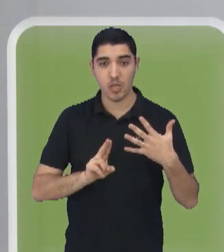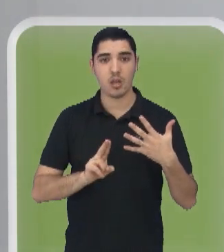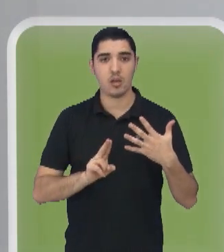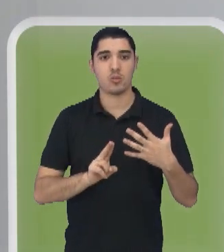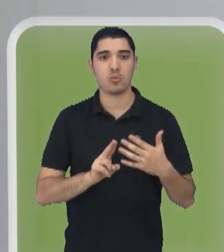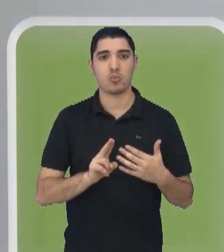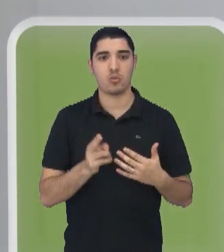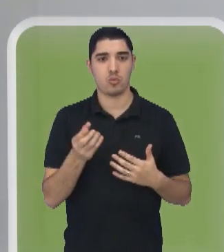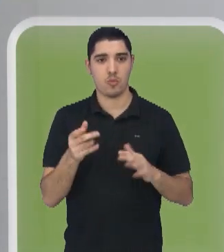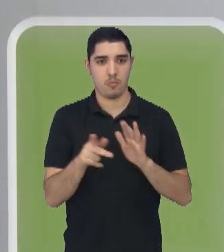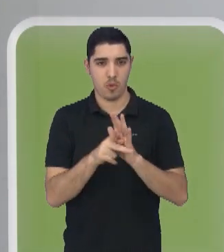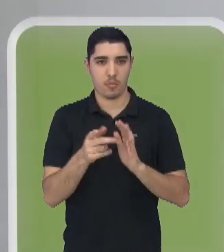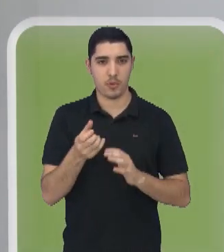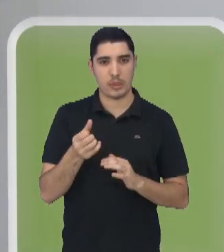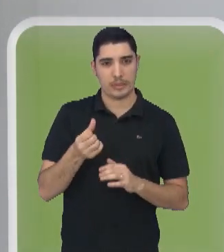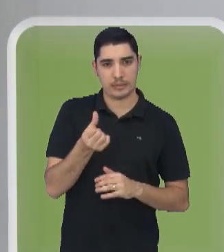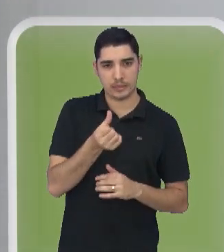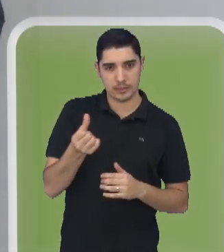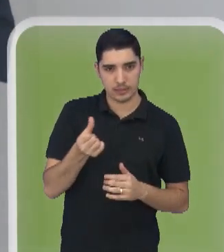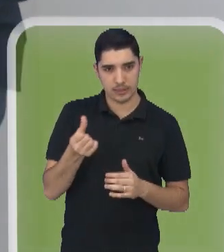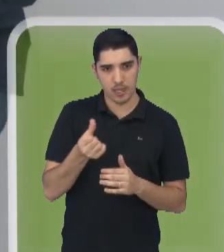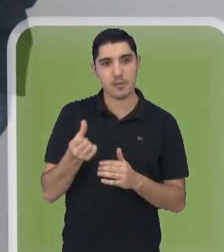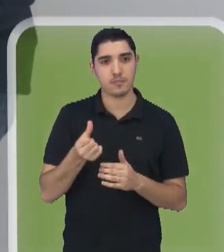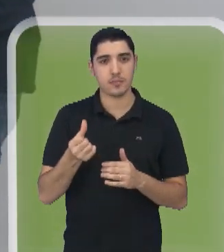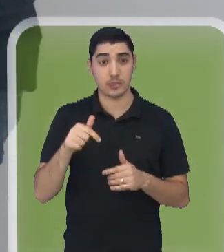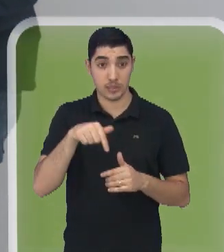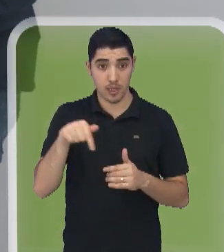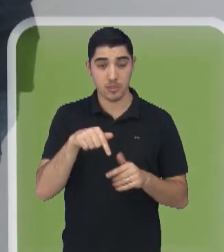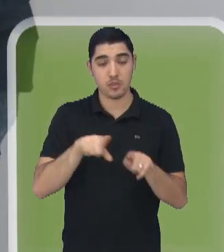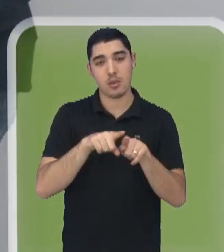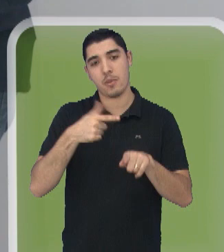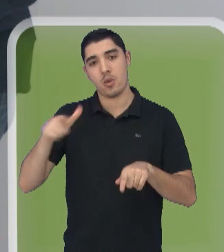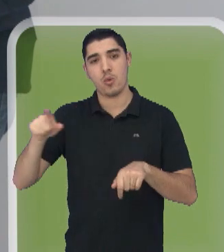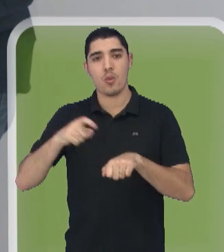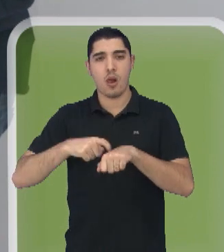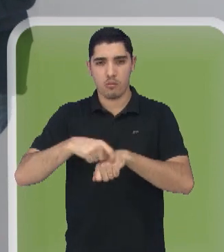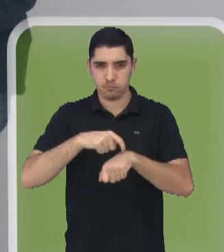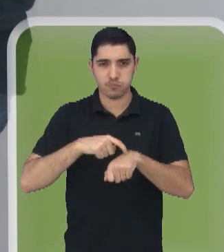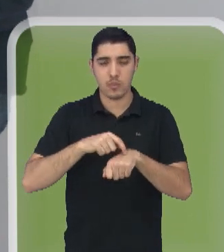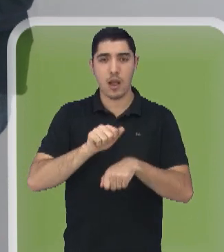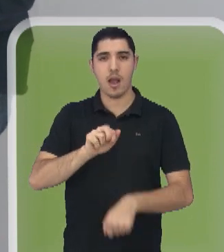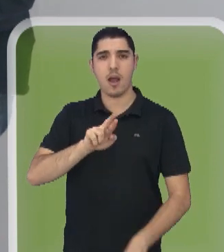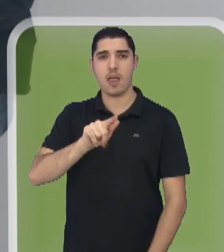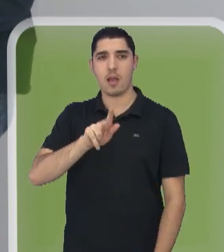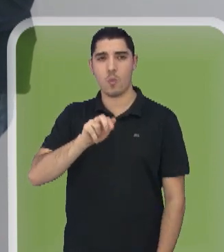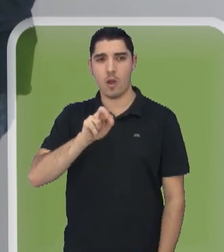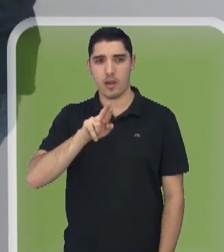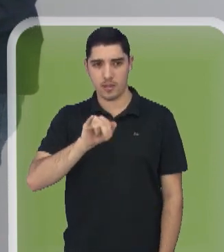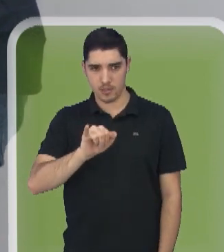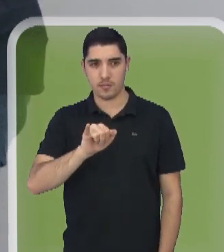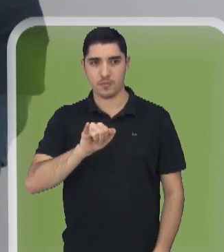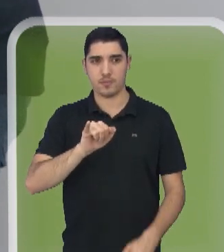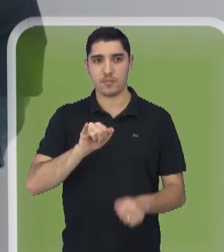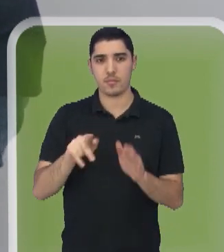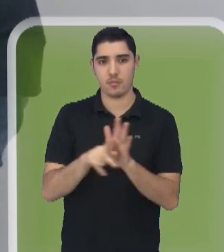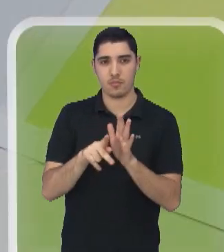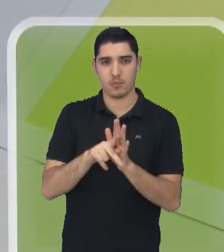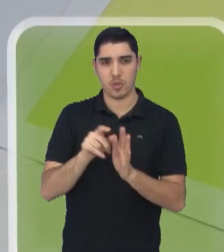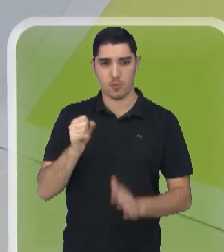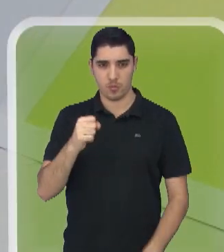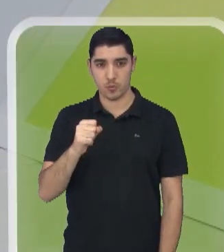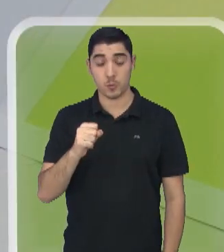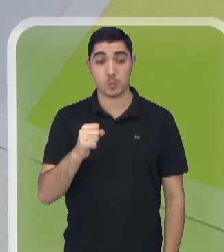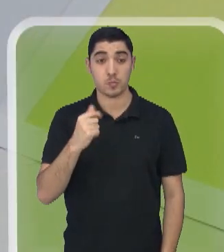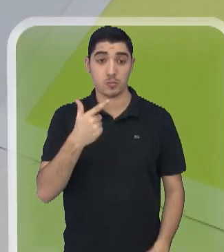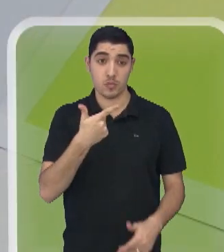Suzano e Araguari seriam as 8 equipes classificadas à próxima fase. Eliminado, se terminasse hoje a competição, Blumenau, América, Brasília e o